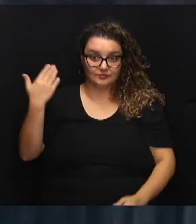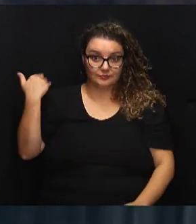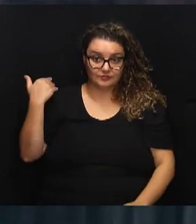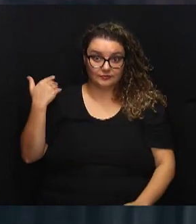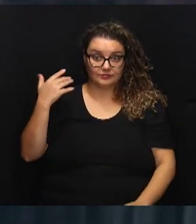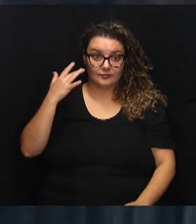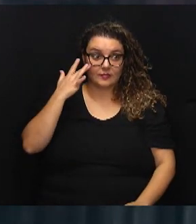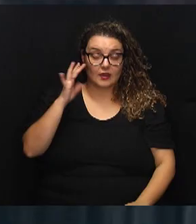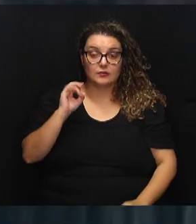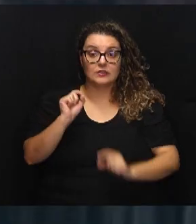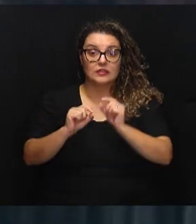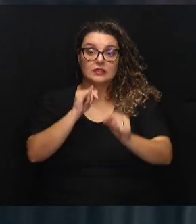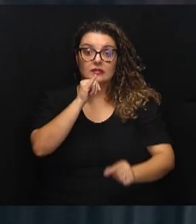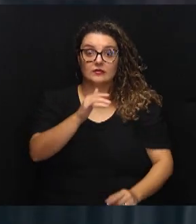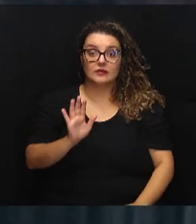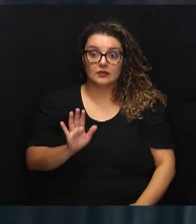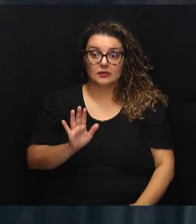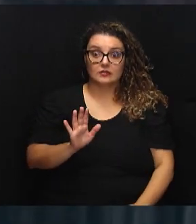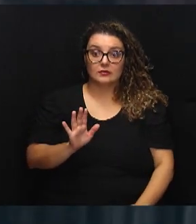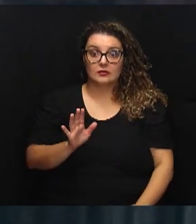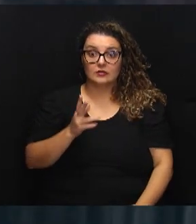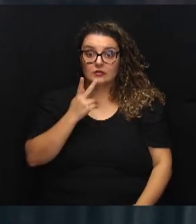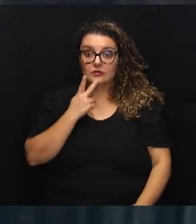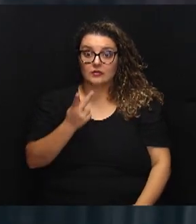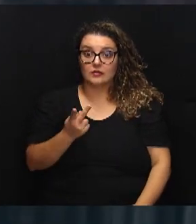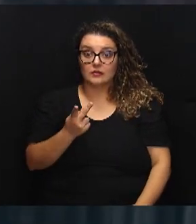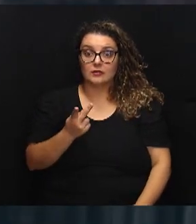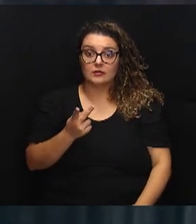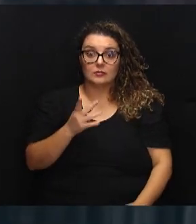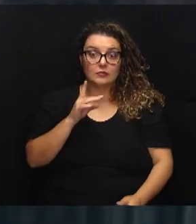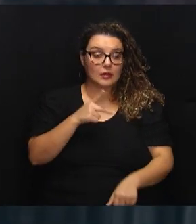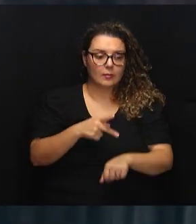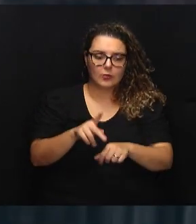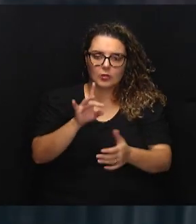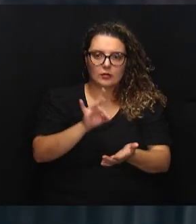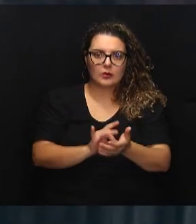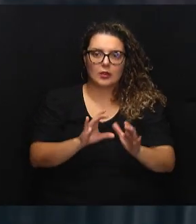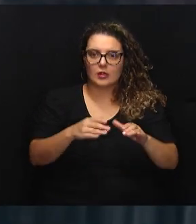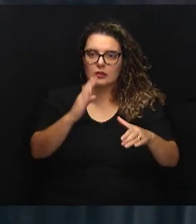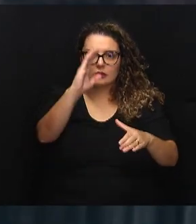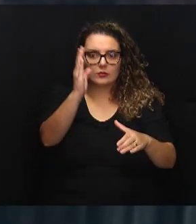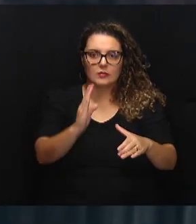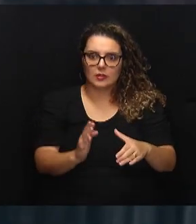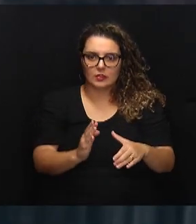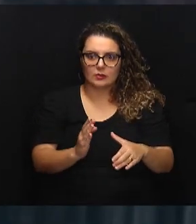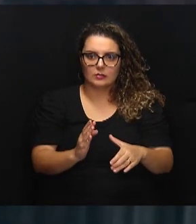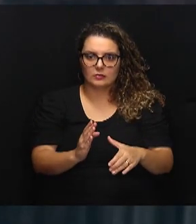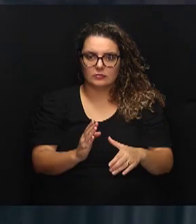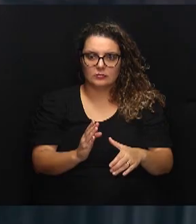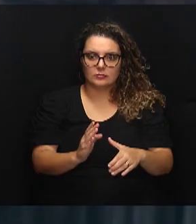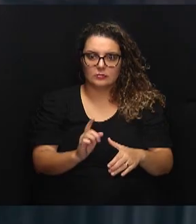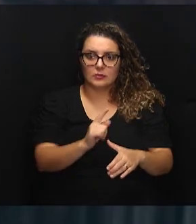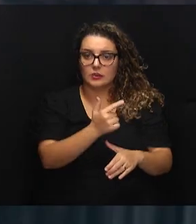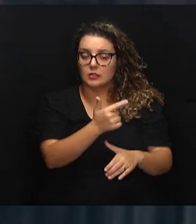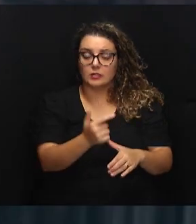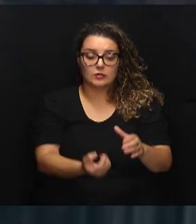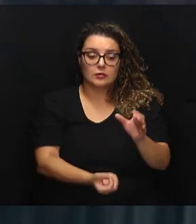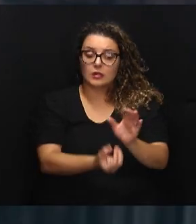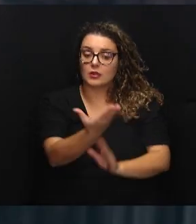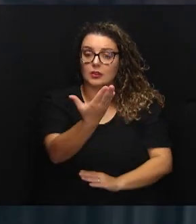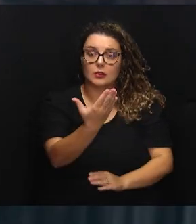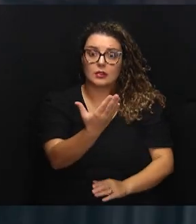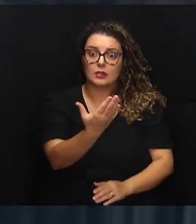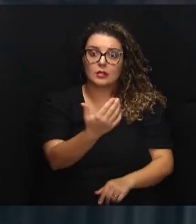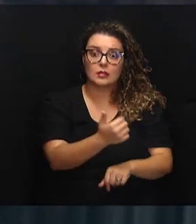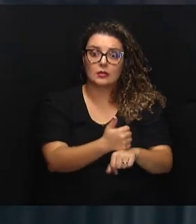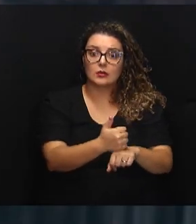sei quem falou, mas falou mais pura verdade. A seleção hoje não se cria mais jogadores